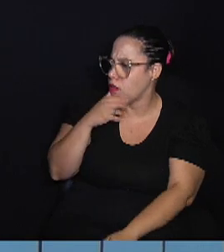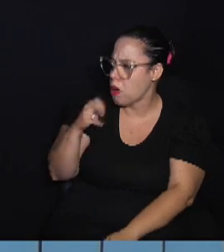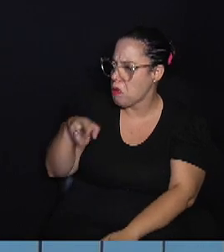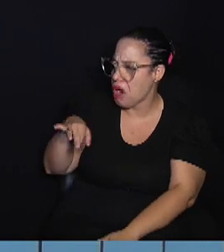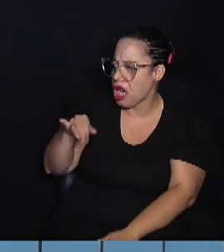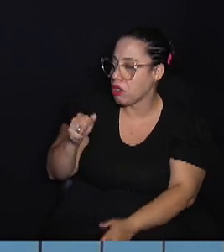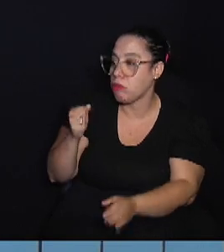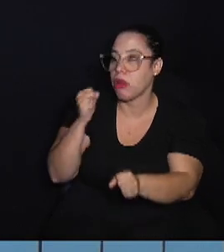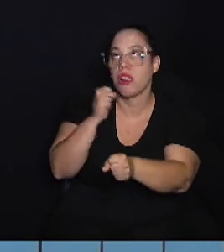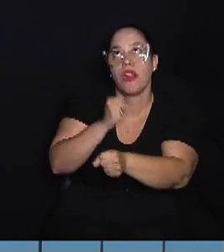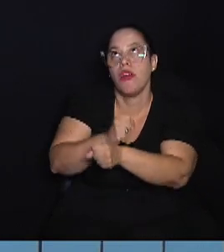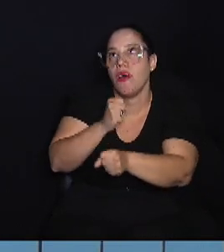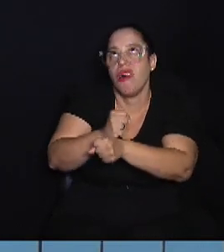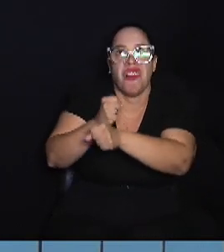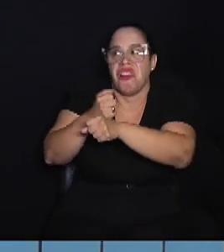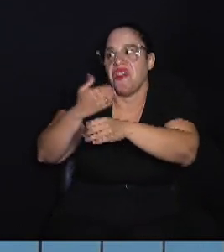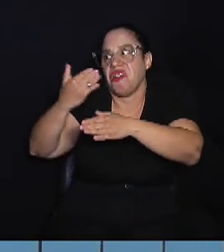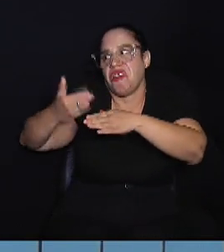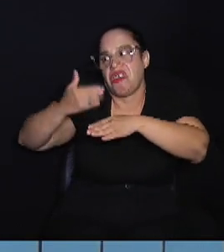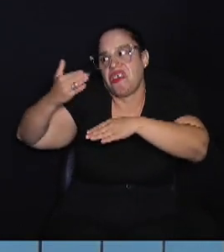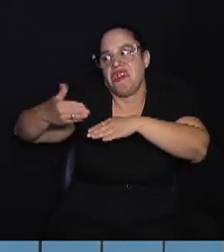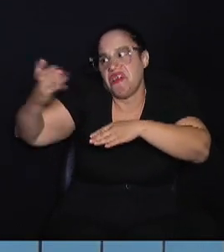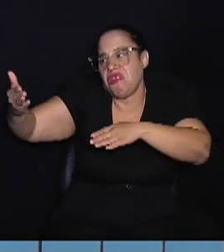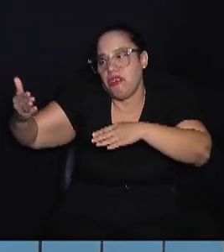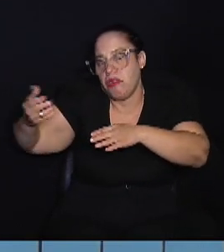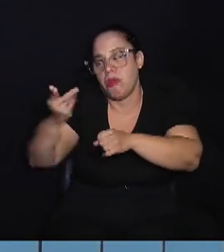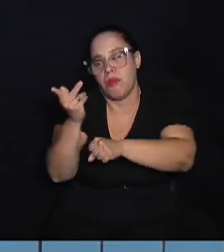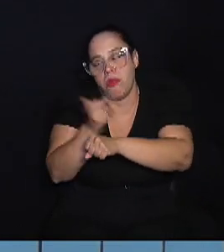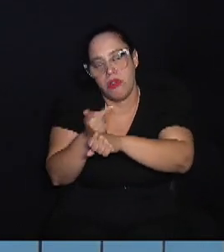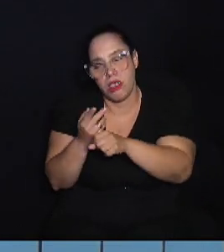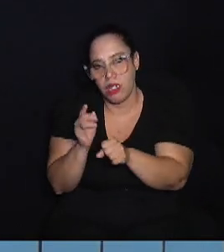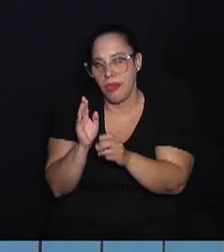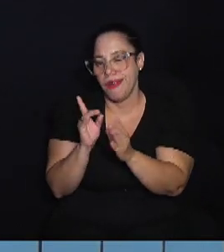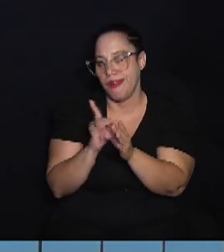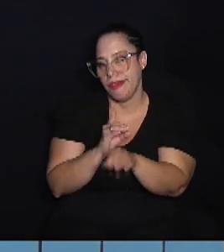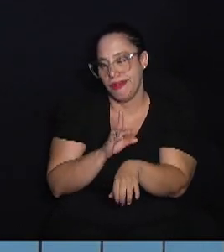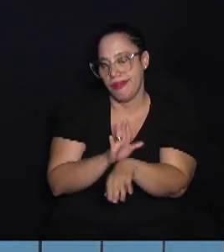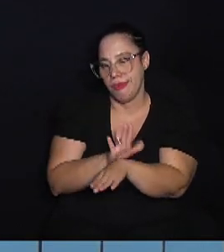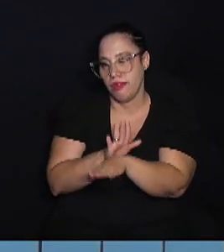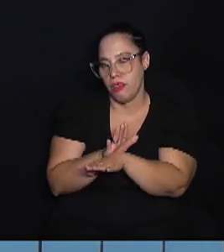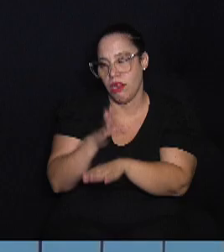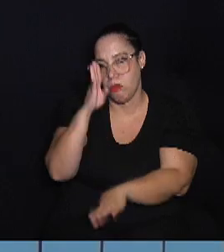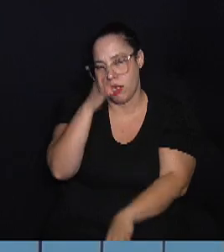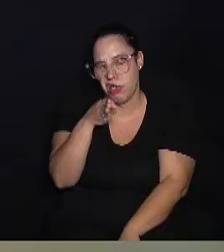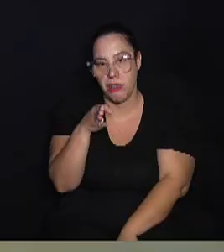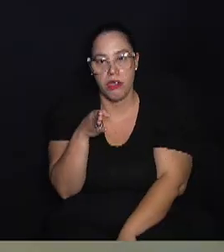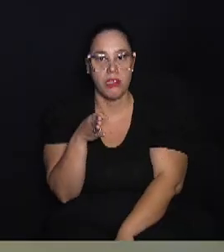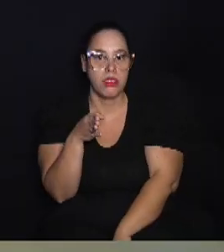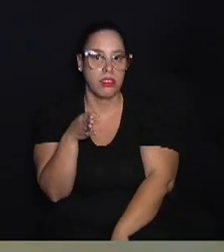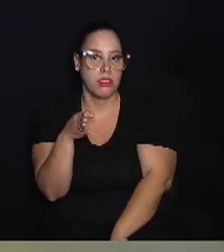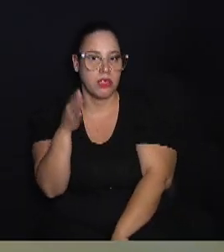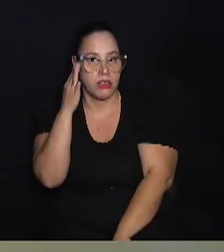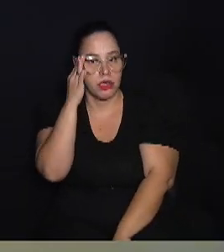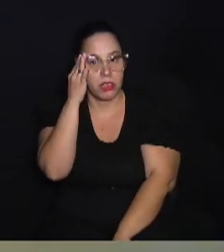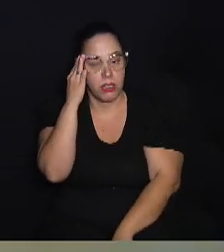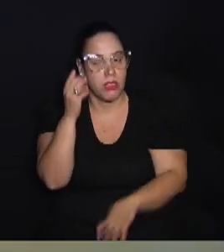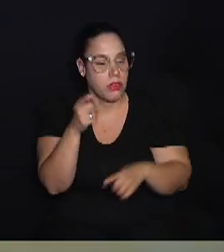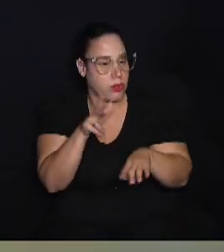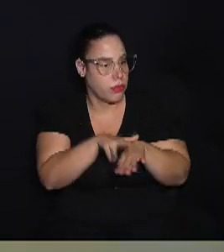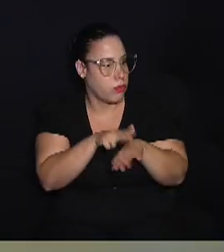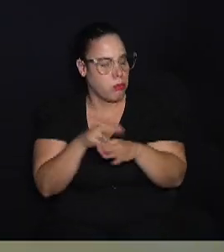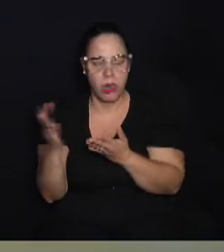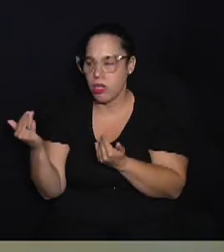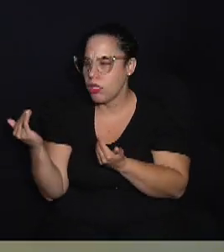precisa esperar os anos passarem tanto para buscar essa ajuda, né? Eu acho que isso que é o principal. Tem que buscar ajuda. Porque os pacientes mais